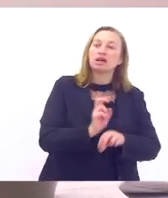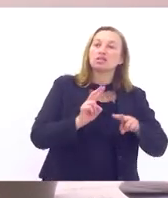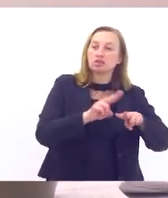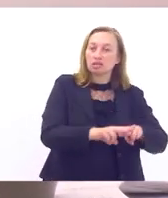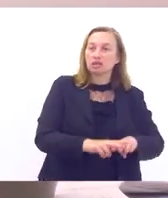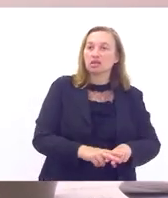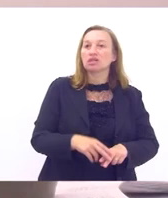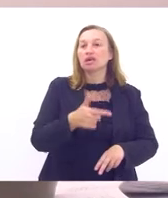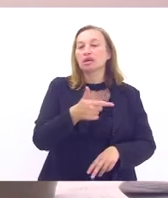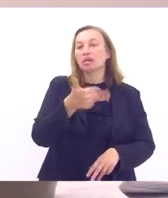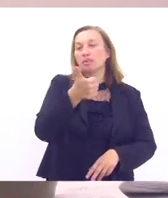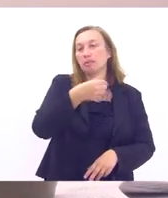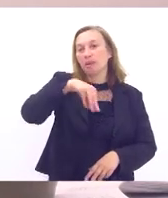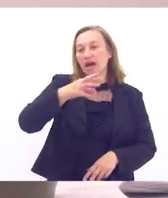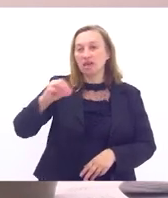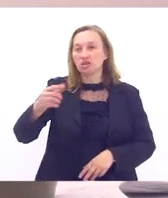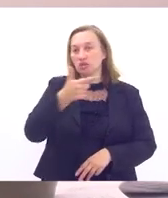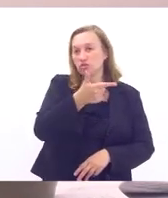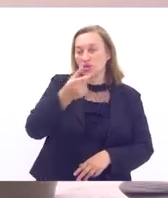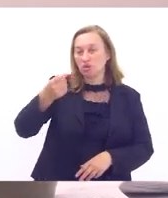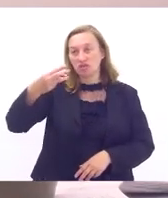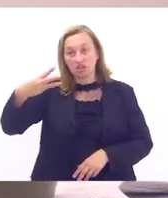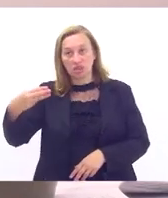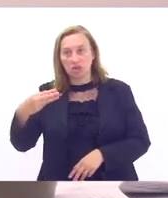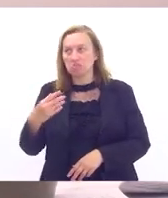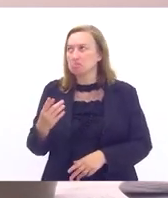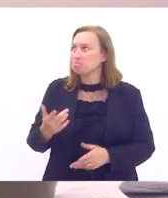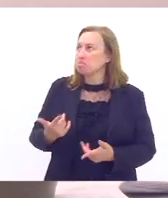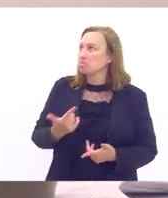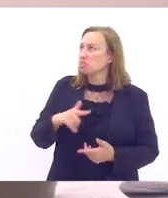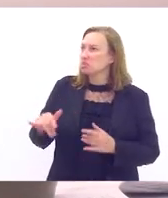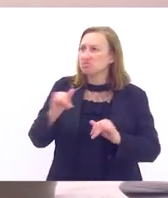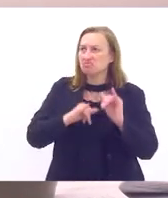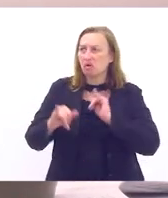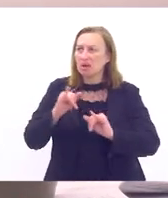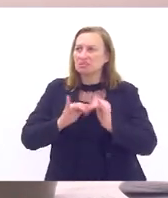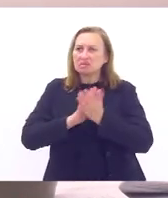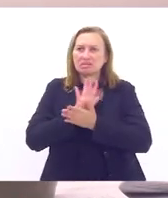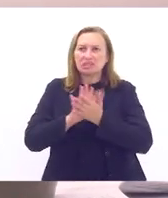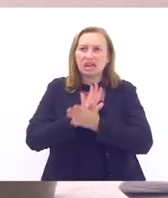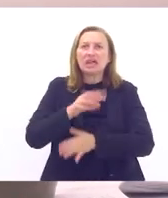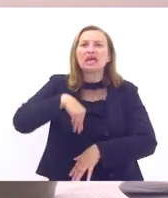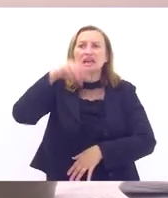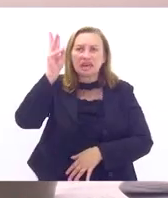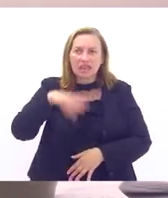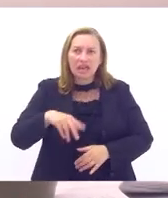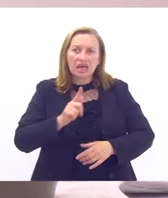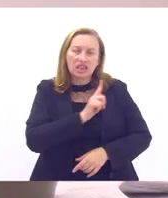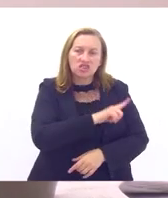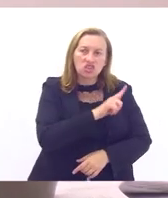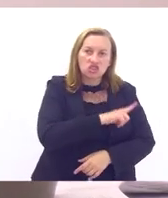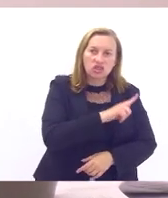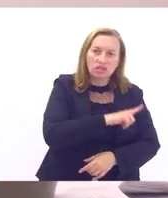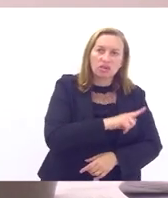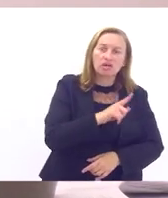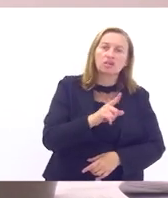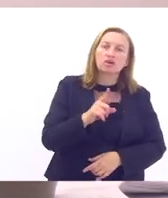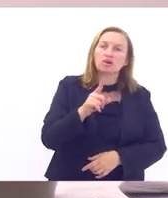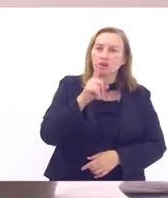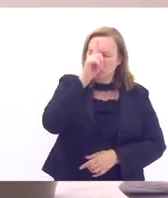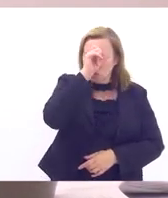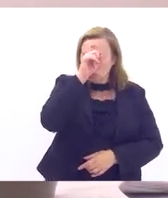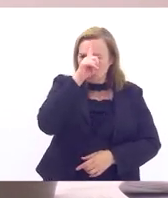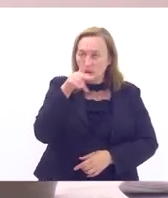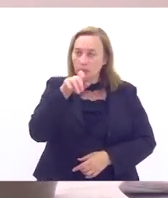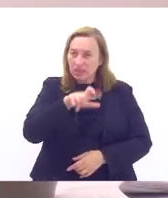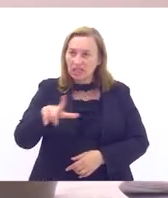março de 2023, mas não há nenhuma notícia sobre quem gere o Hospital Sanatório Penal, quem custeia o Sanatório